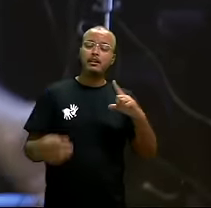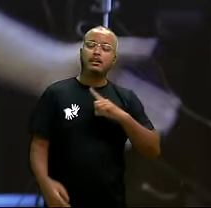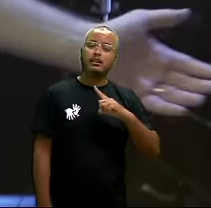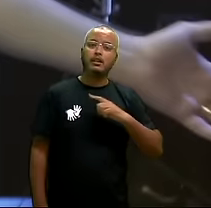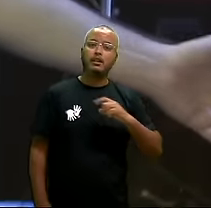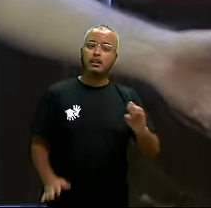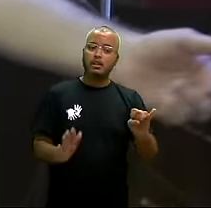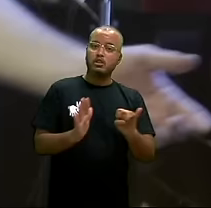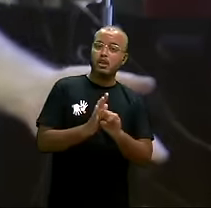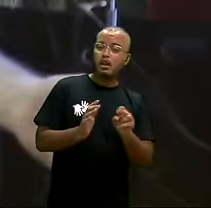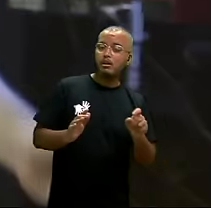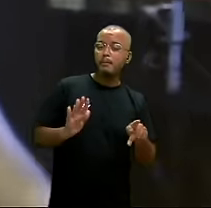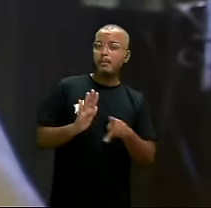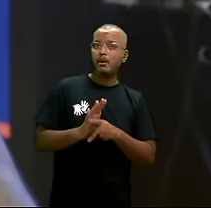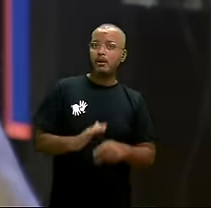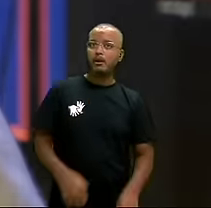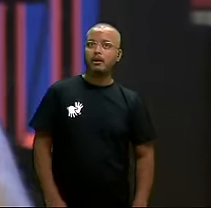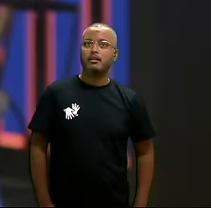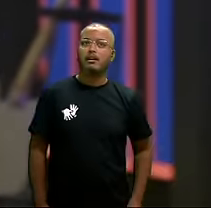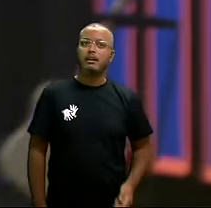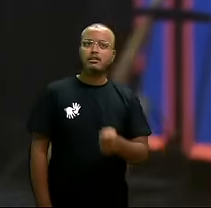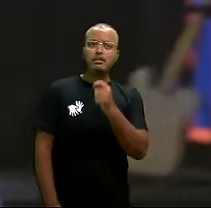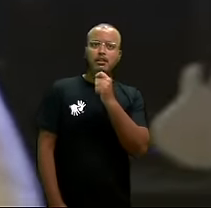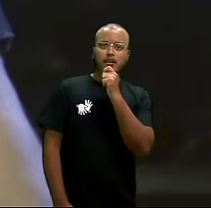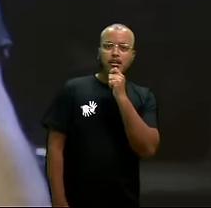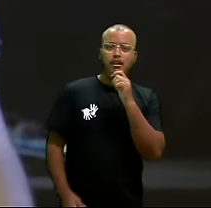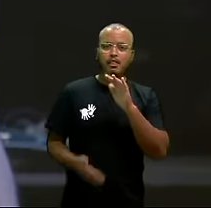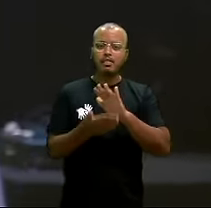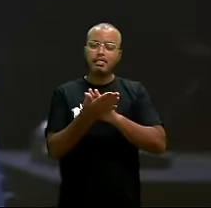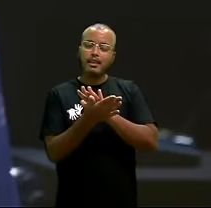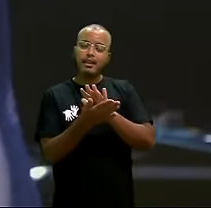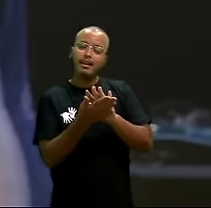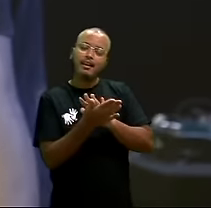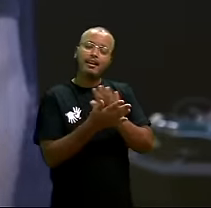vai, ela já chega assim: nada vai me ser.